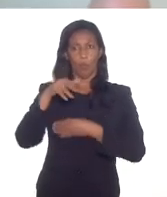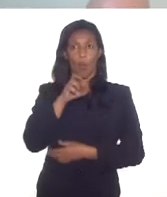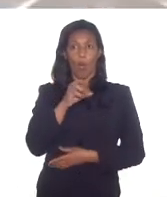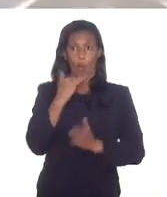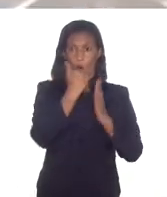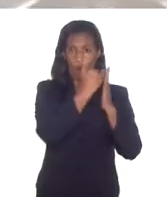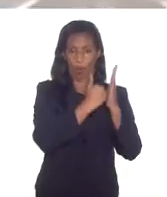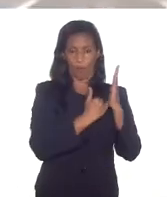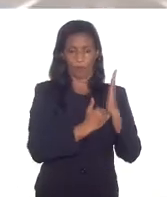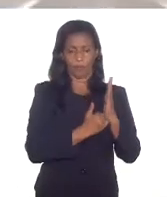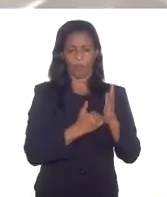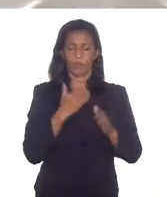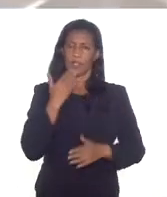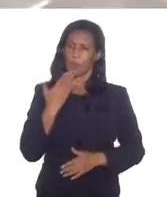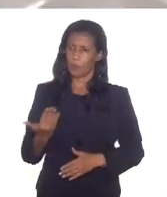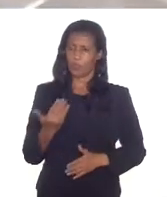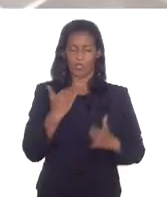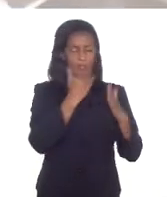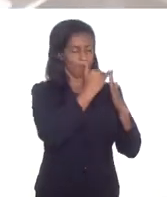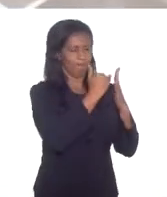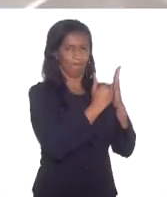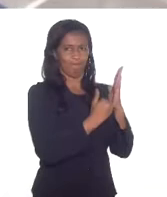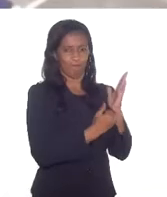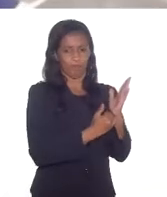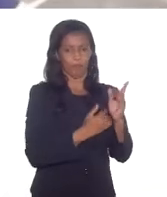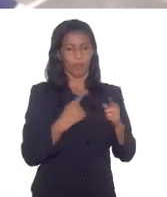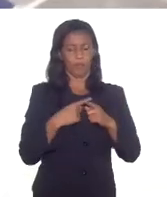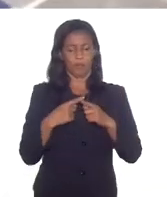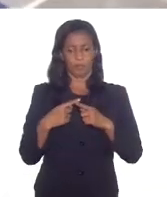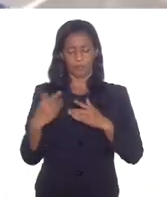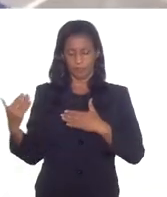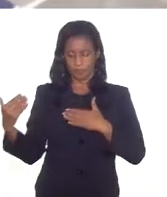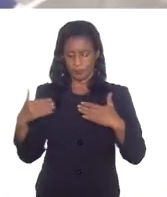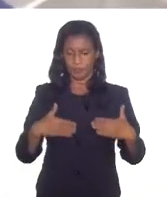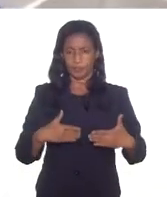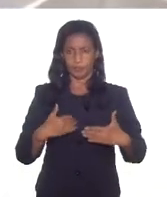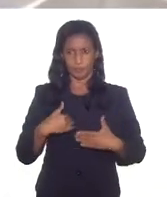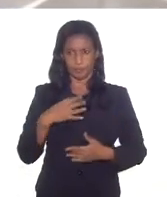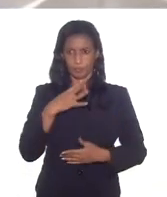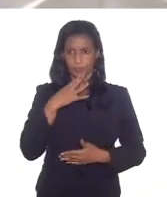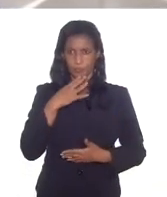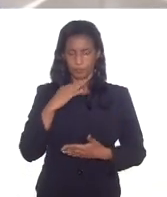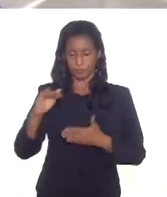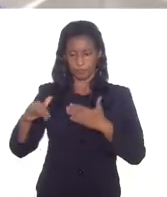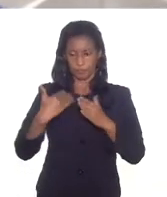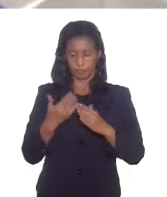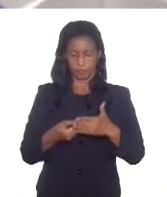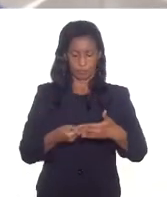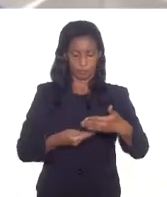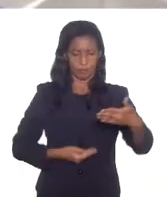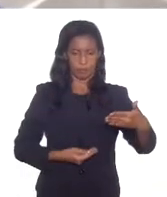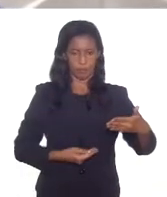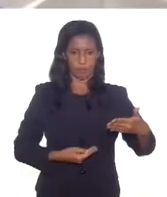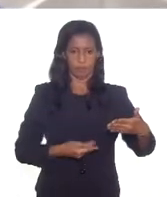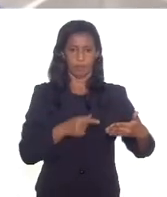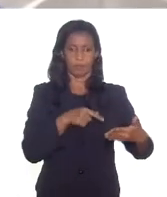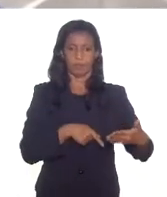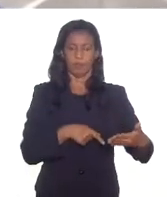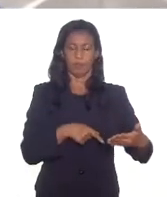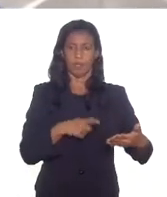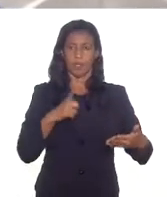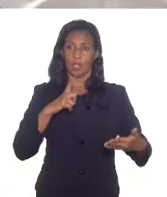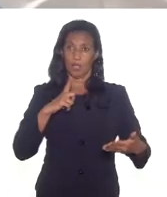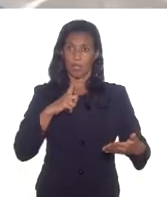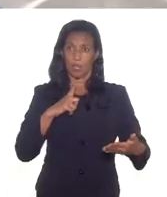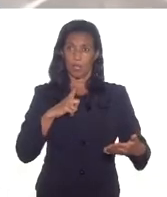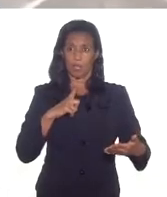Presidente, eu pedi para fazer essa questão de ordem porque chegou ao meu conhecimento um post que está sendo